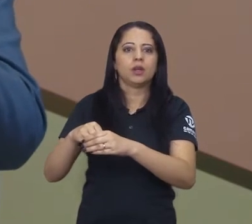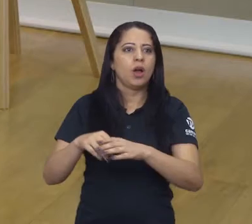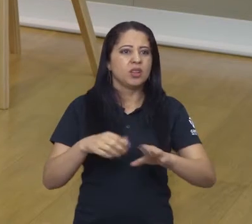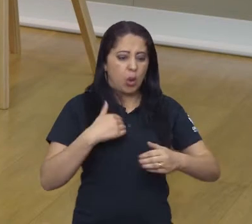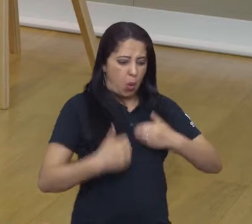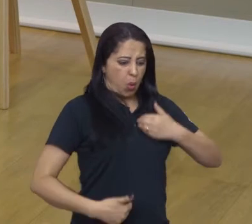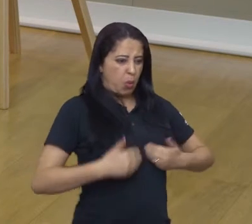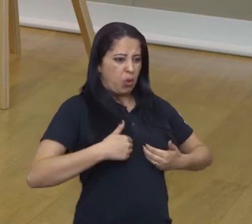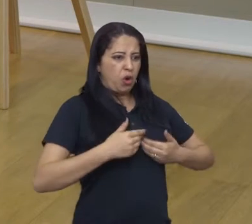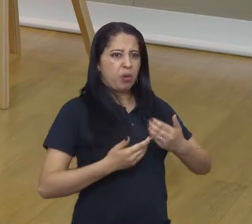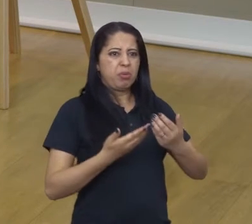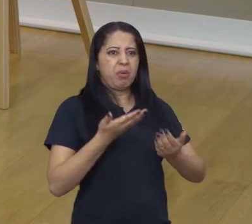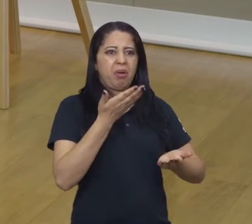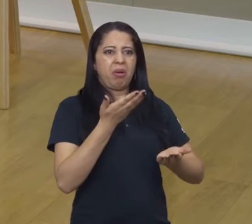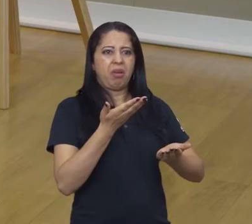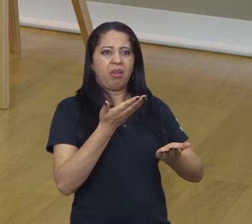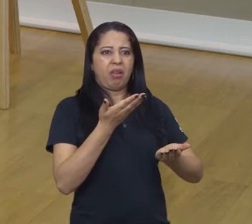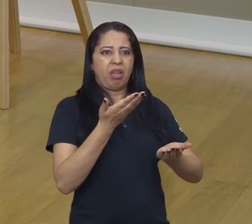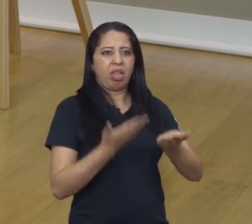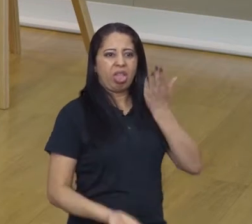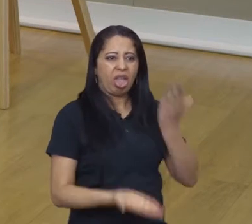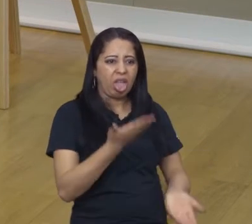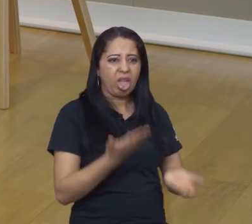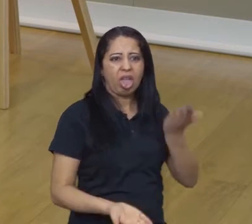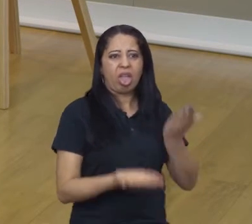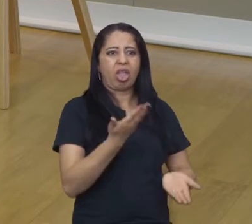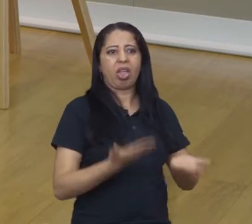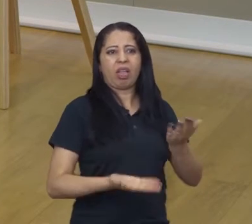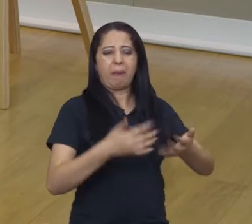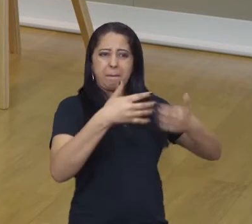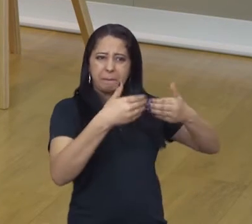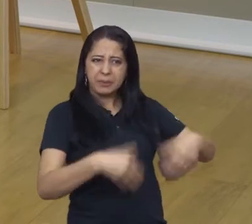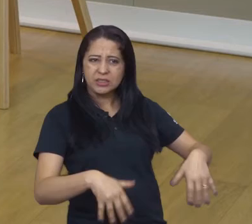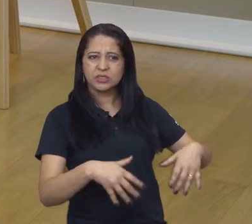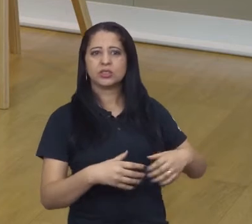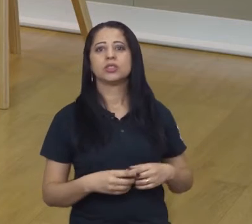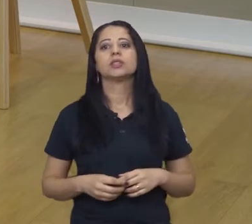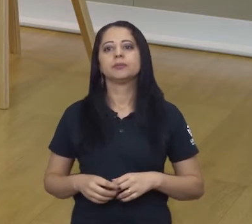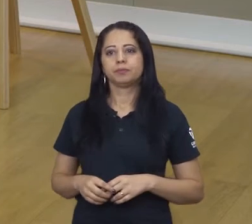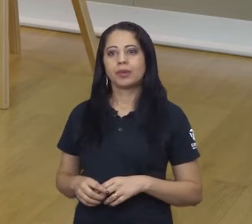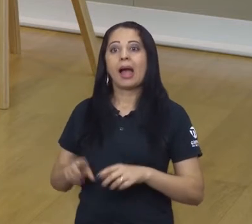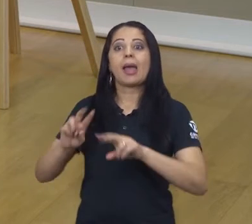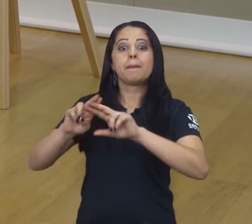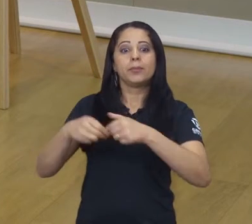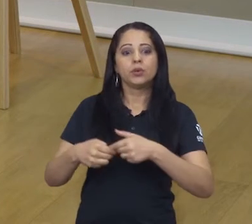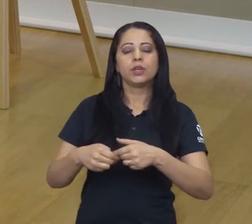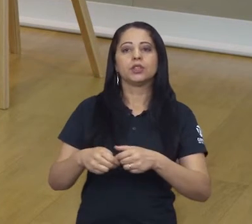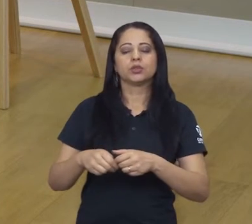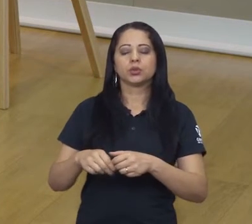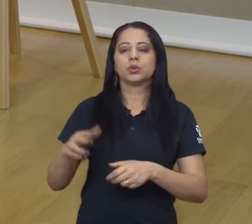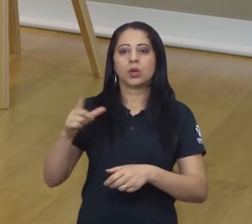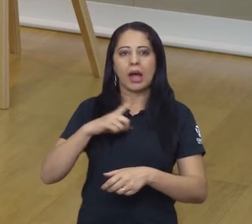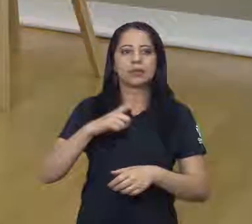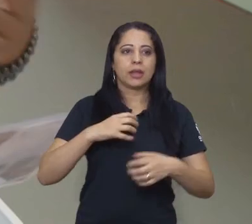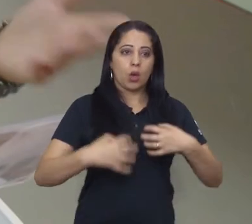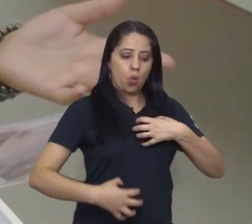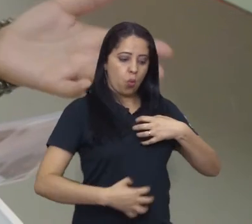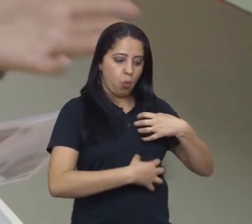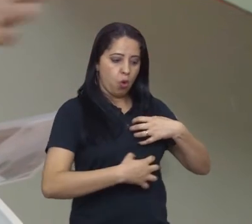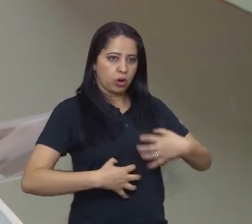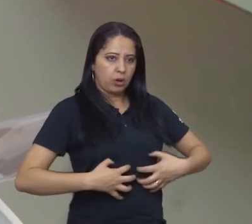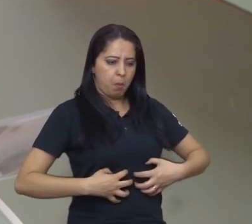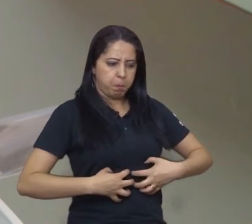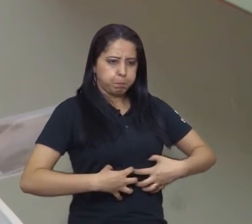desequilíbrio Total total e você vai tendo a inflamação daí surge o tal do organismo meta inflamado que que também pode ter